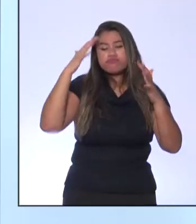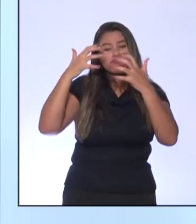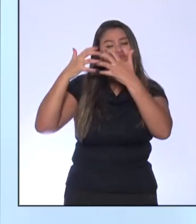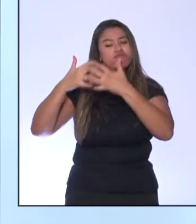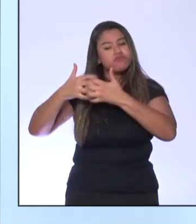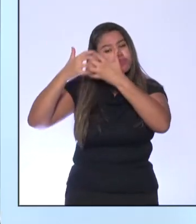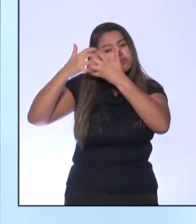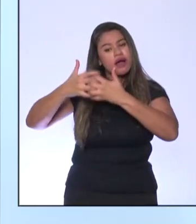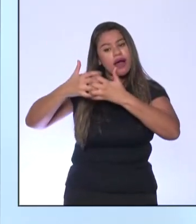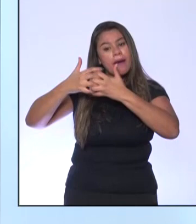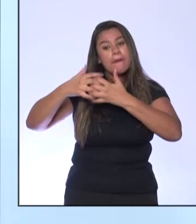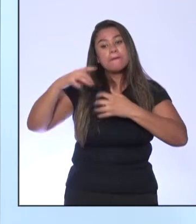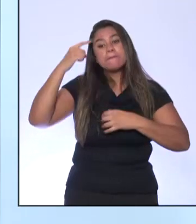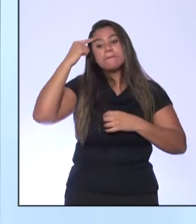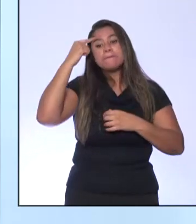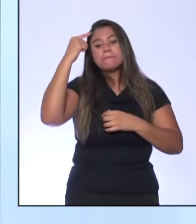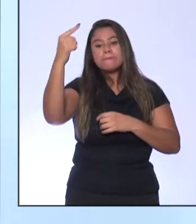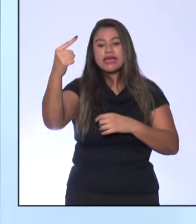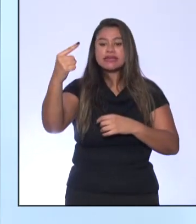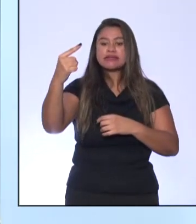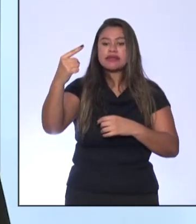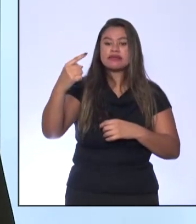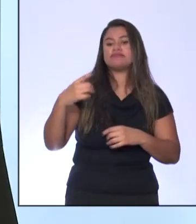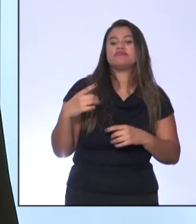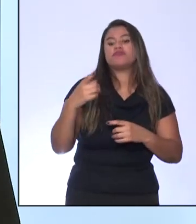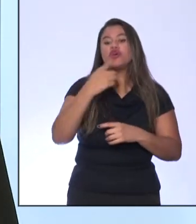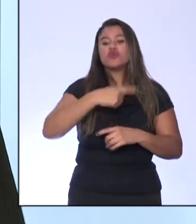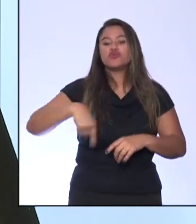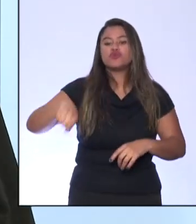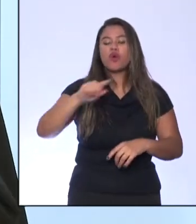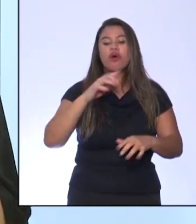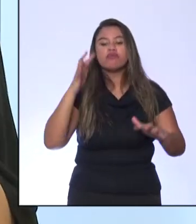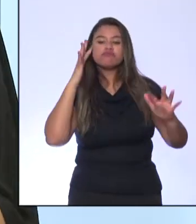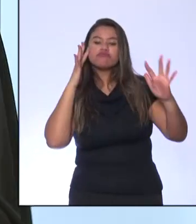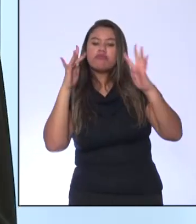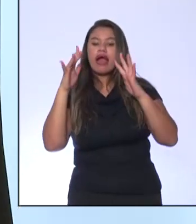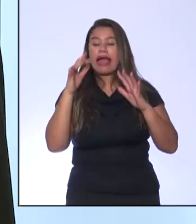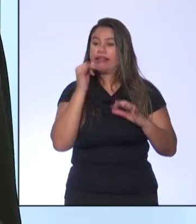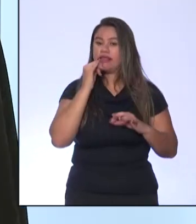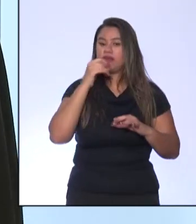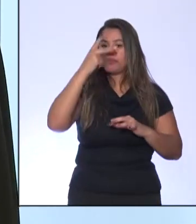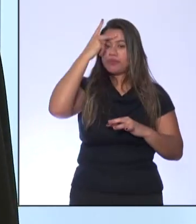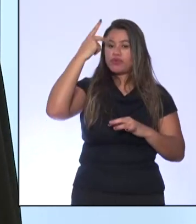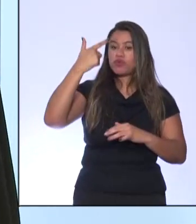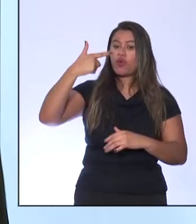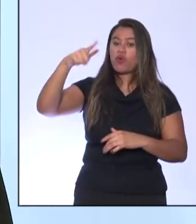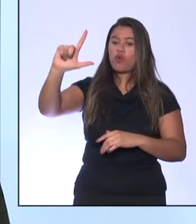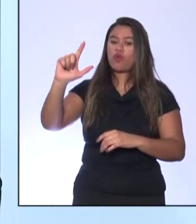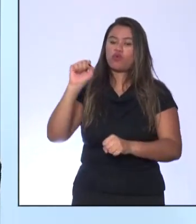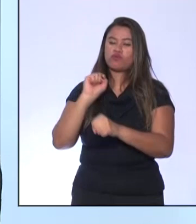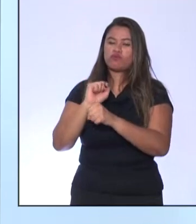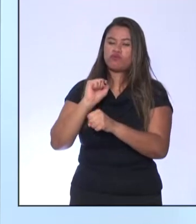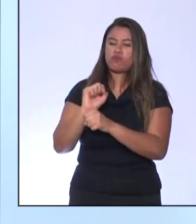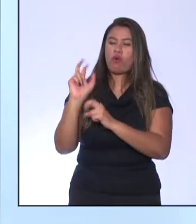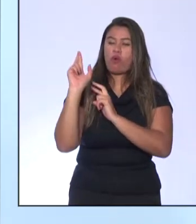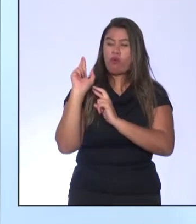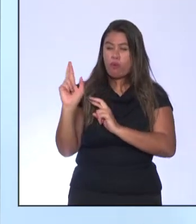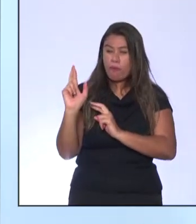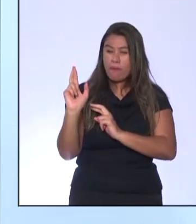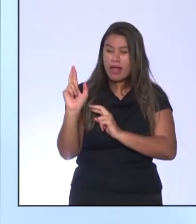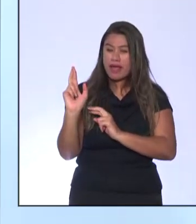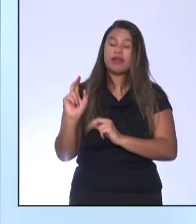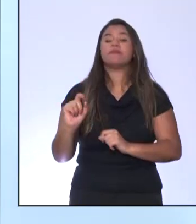sempre pensassem, quando a gente reflete sobre as expectativas que os outros têm sobre nós e sobre aquilo que nós